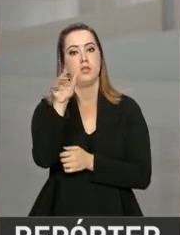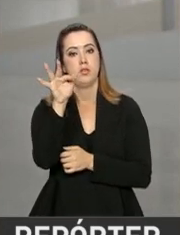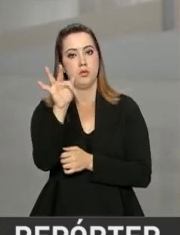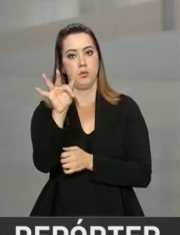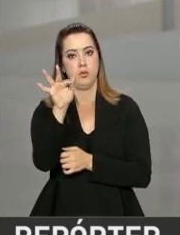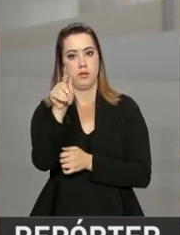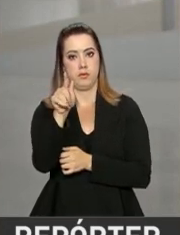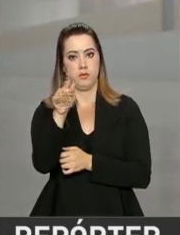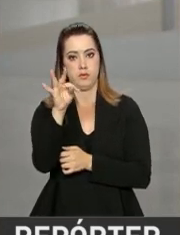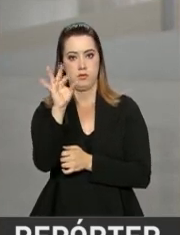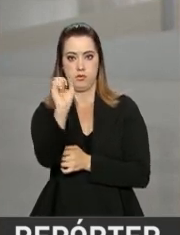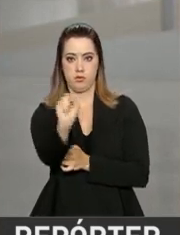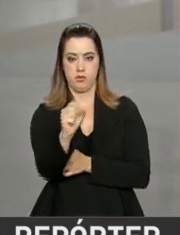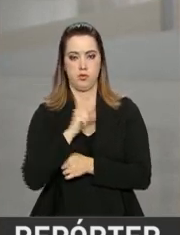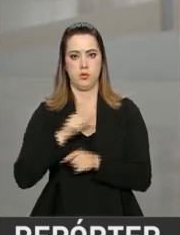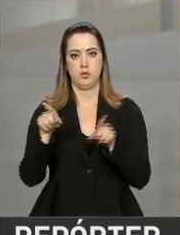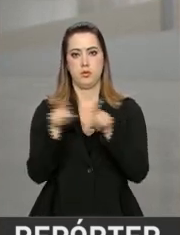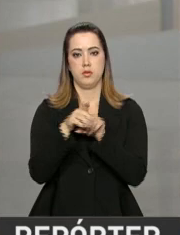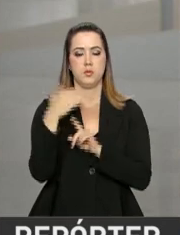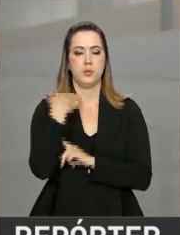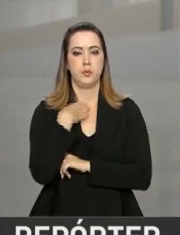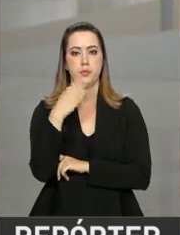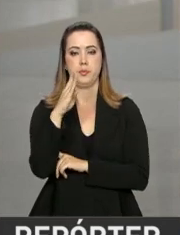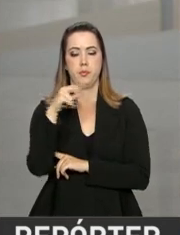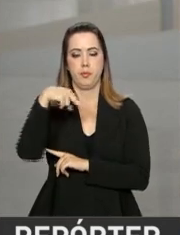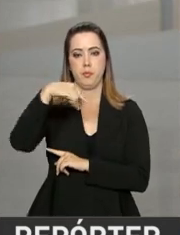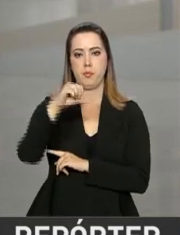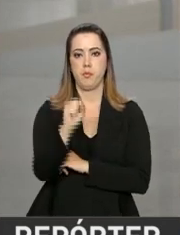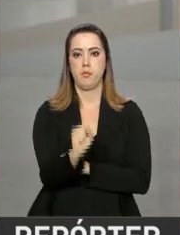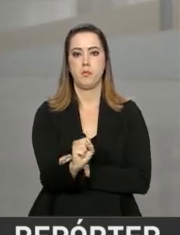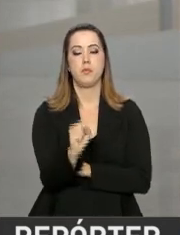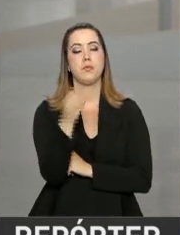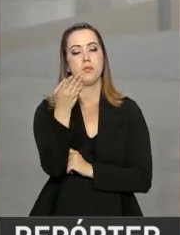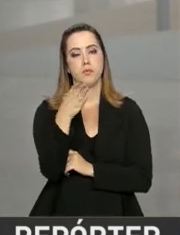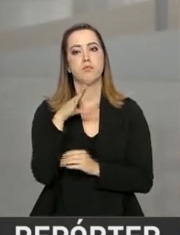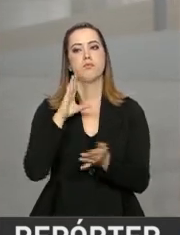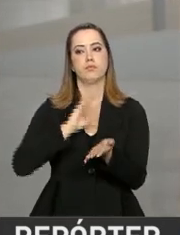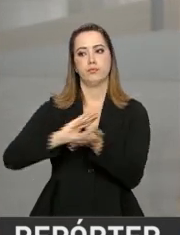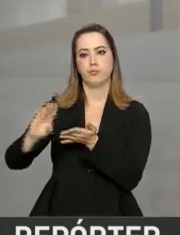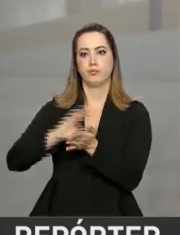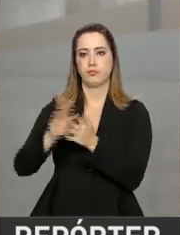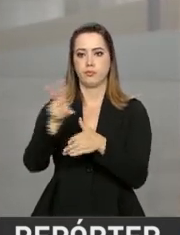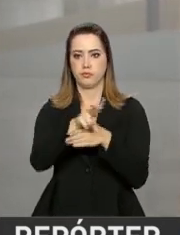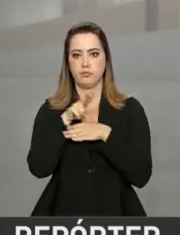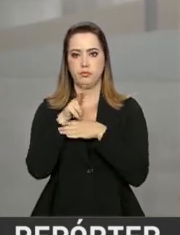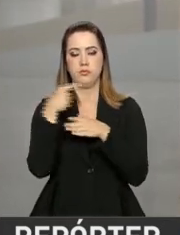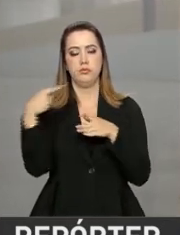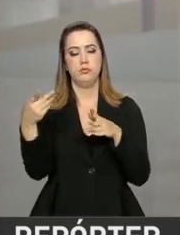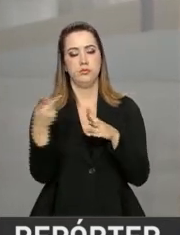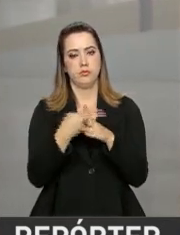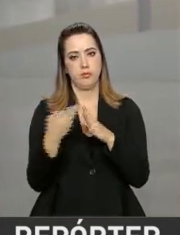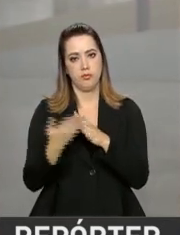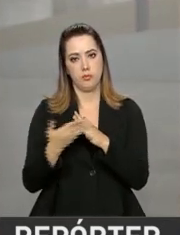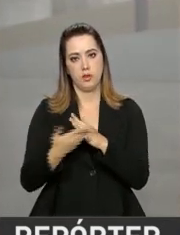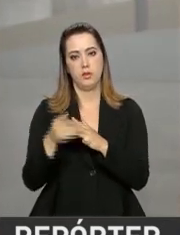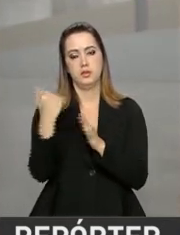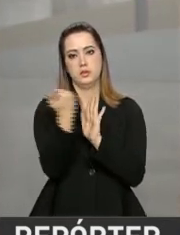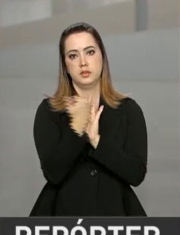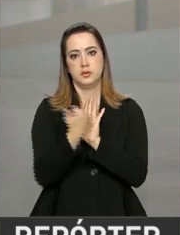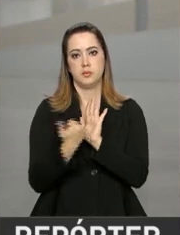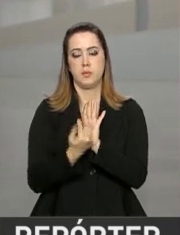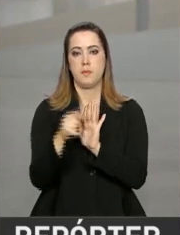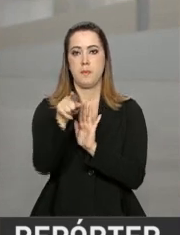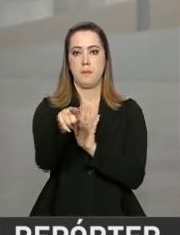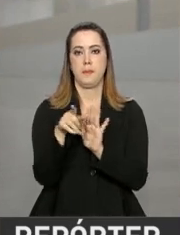Investimentos do FGTS e do BNDES para financiar os projetos. Bancos públicos e privados também vão participar do